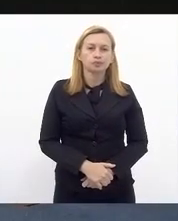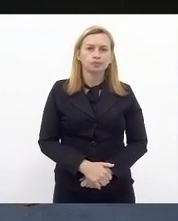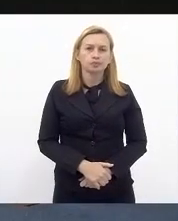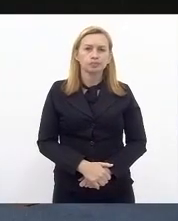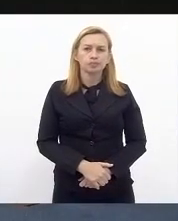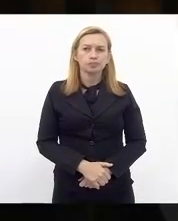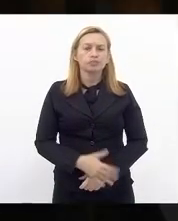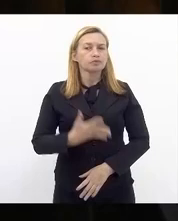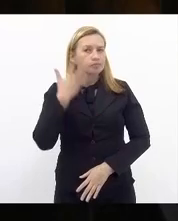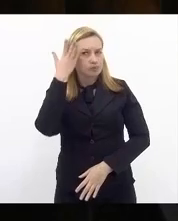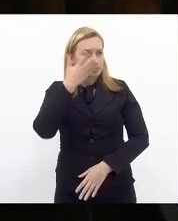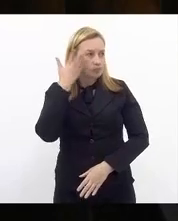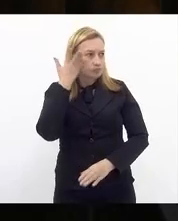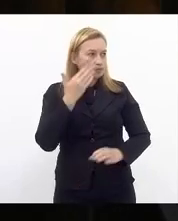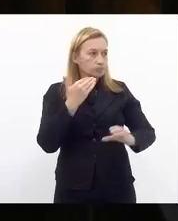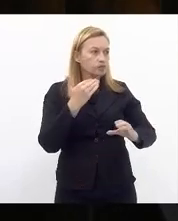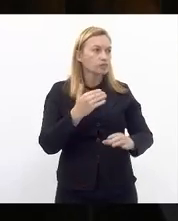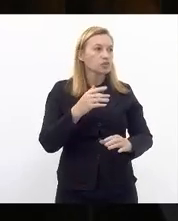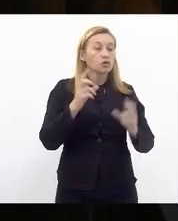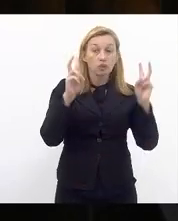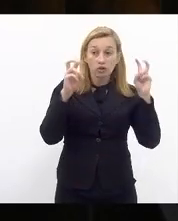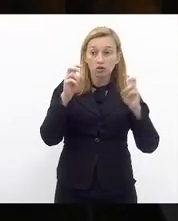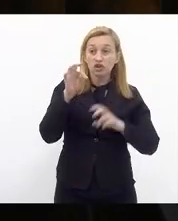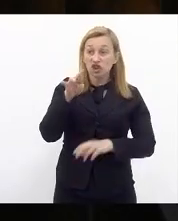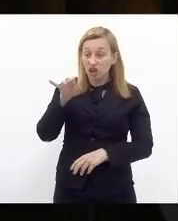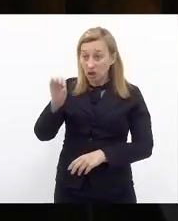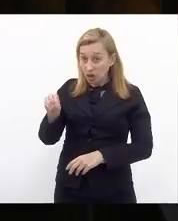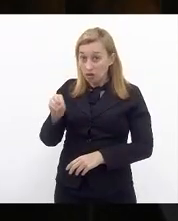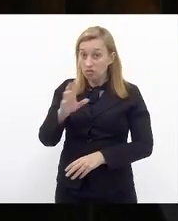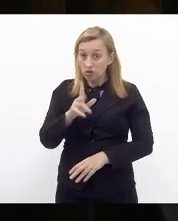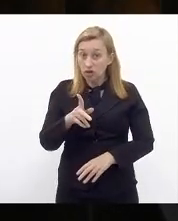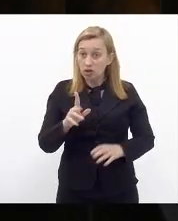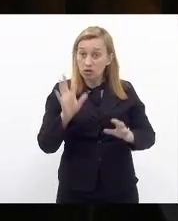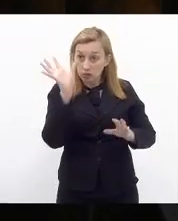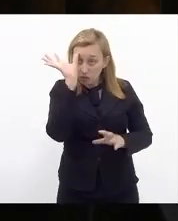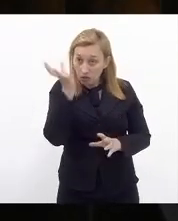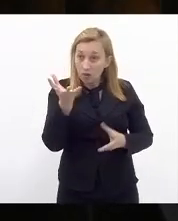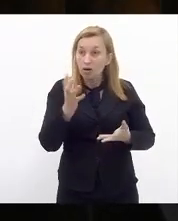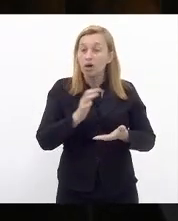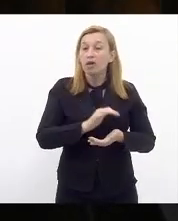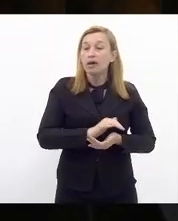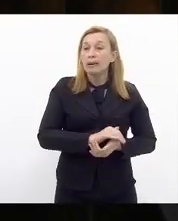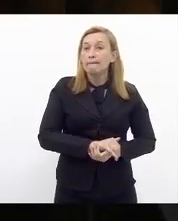as mensagens a questão do triênio passou batido a questão